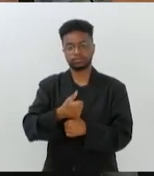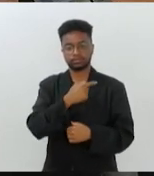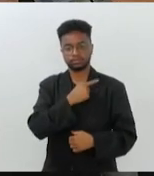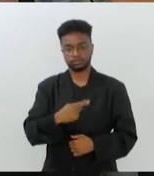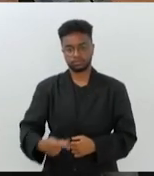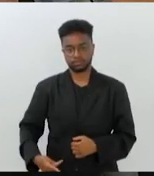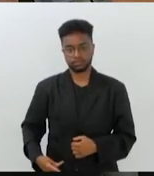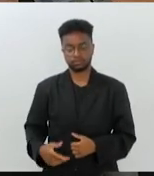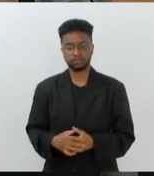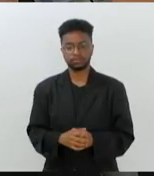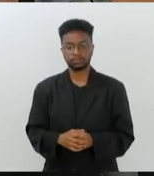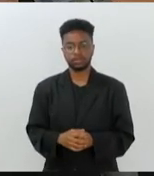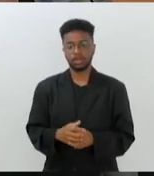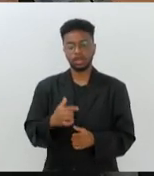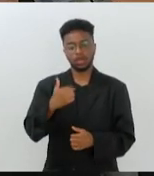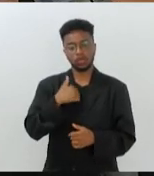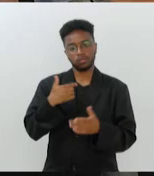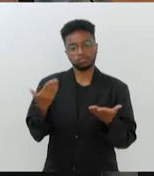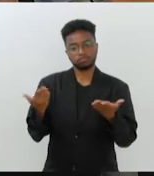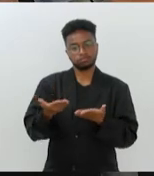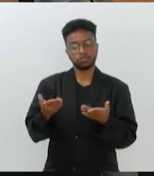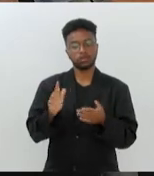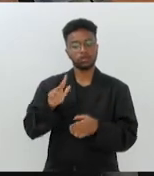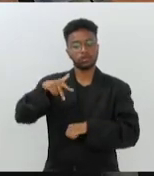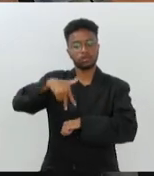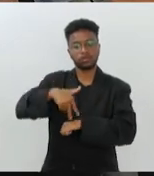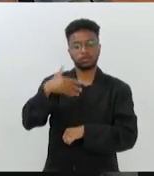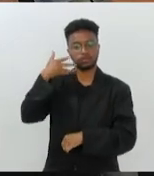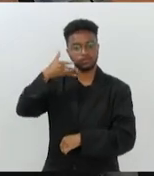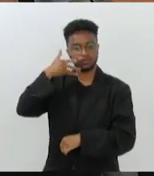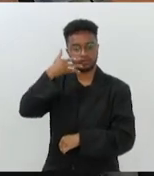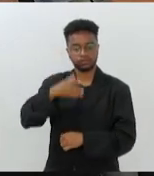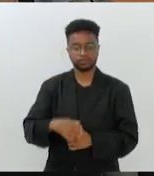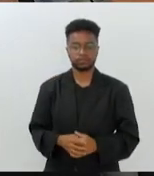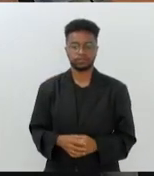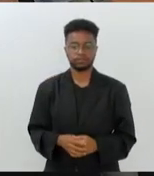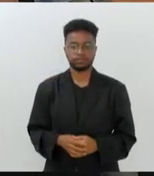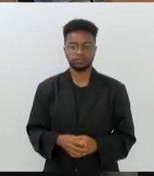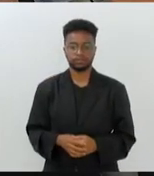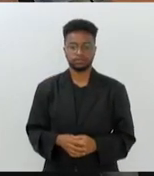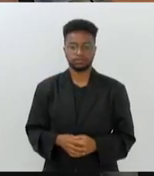presidência para que eu possa fazer uso da palavra.